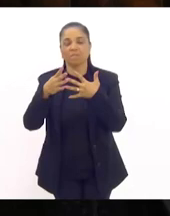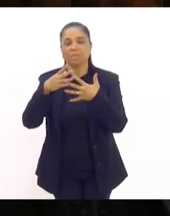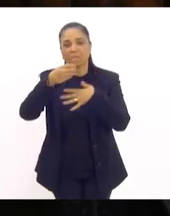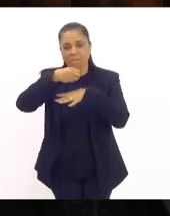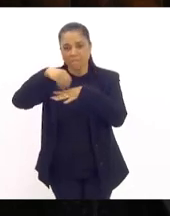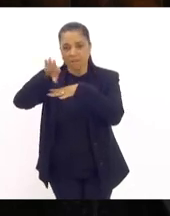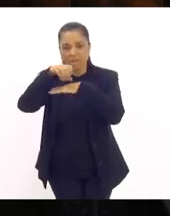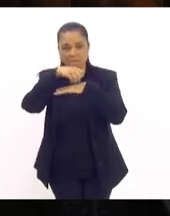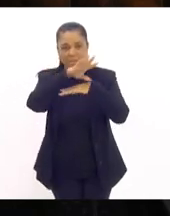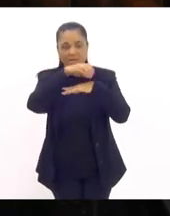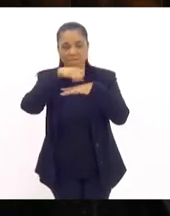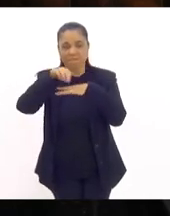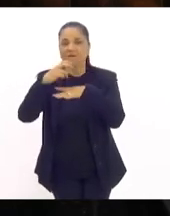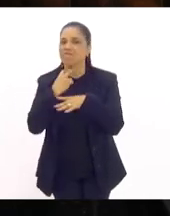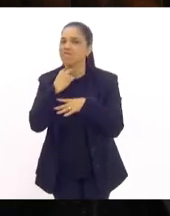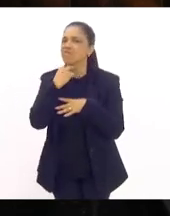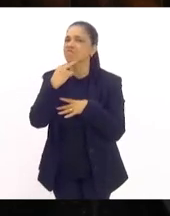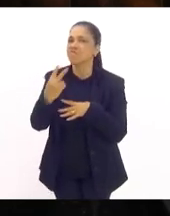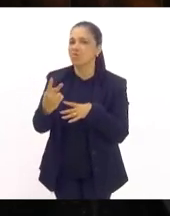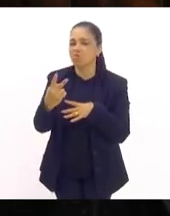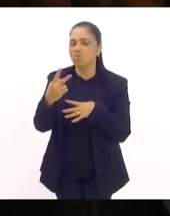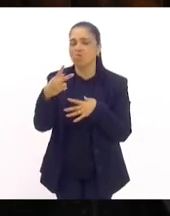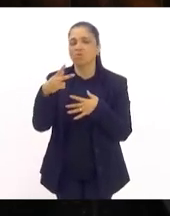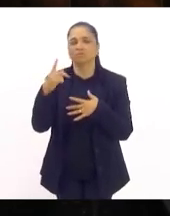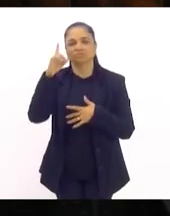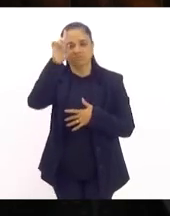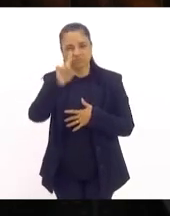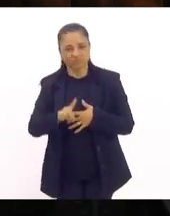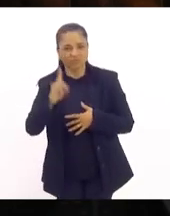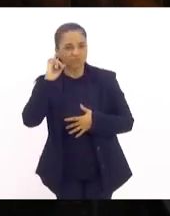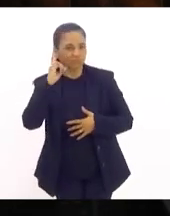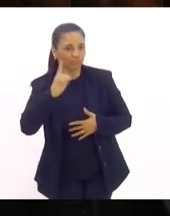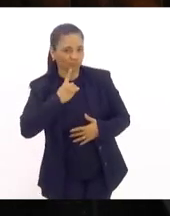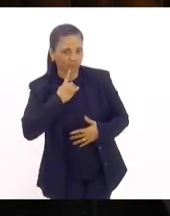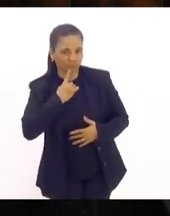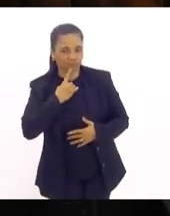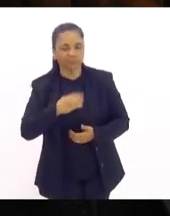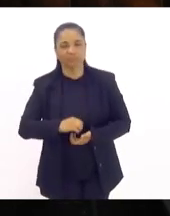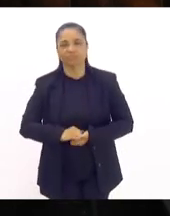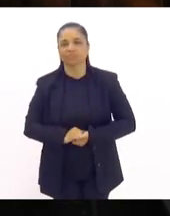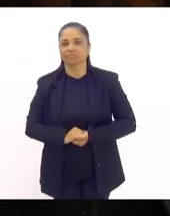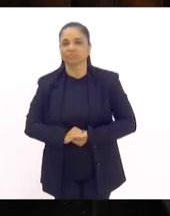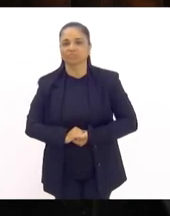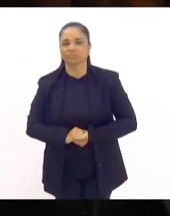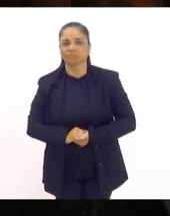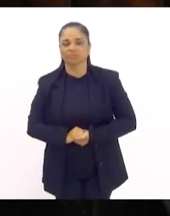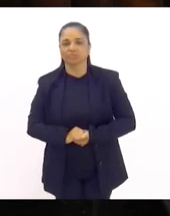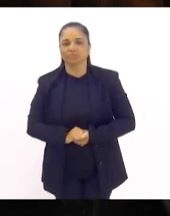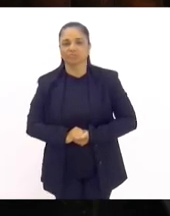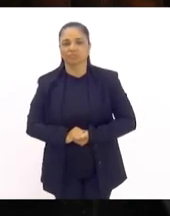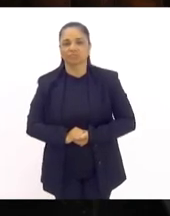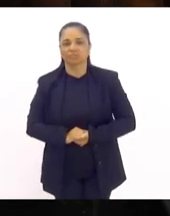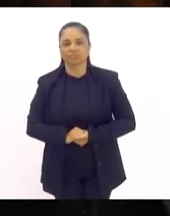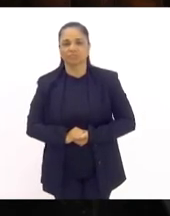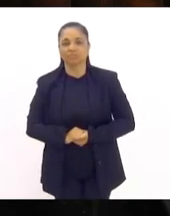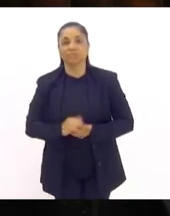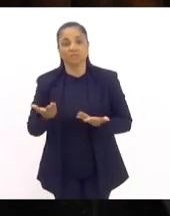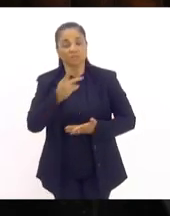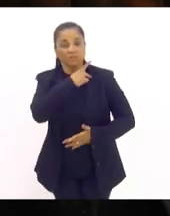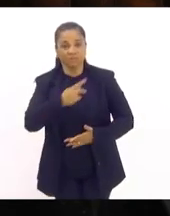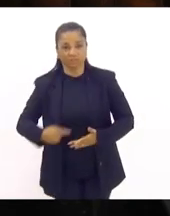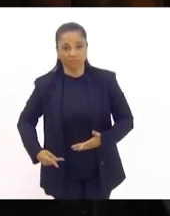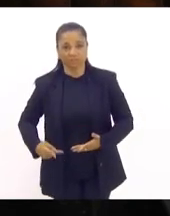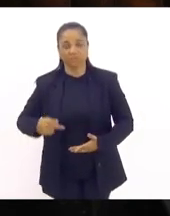as nossas vozes aos deficientes auditivos. Senhor presidente, deputado